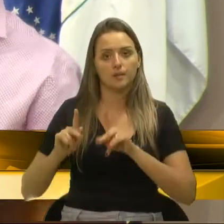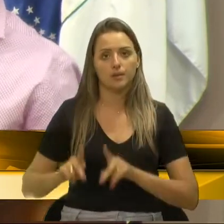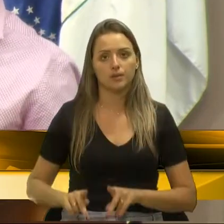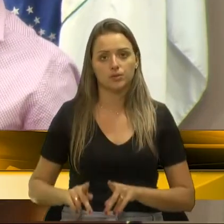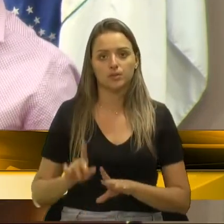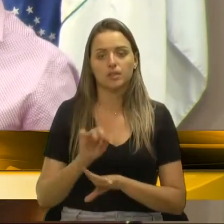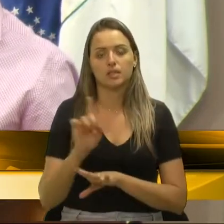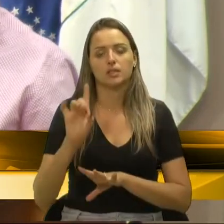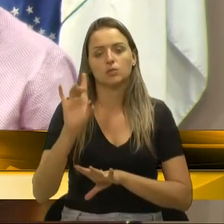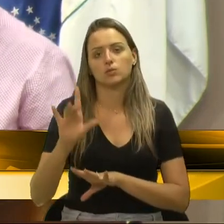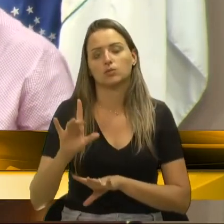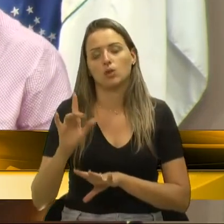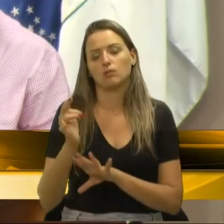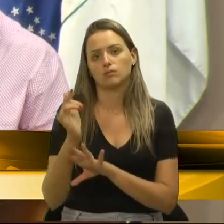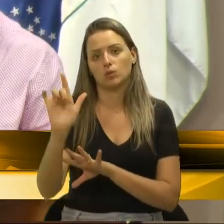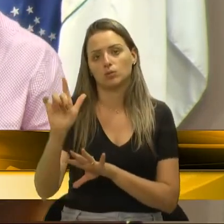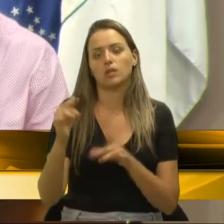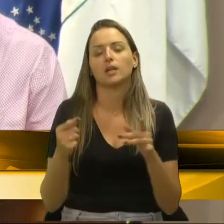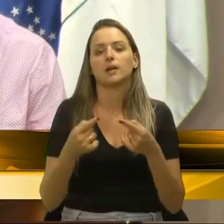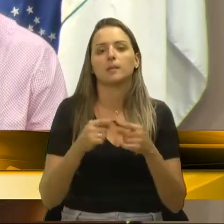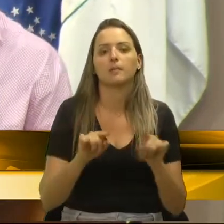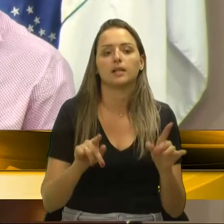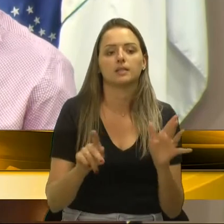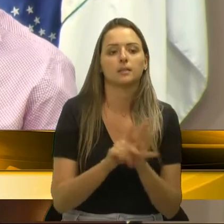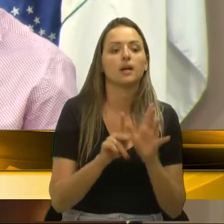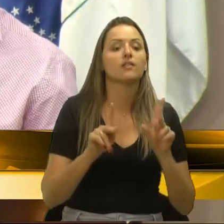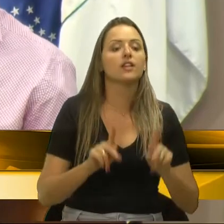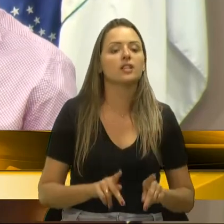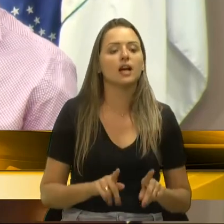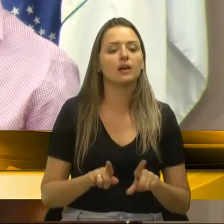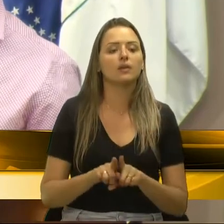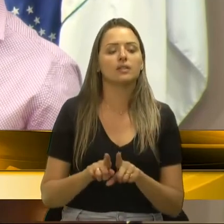lá na comunidade, como o próprio autor que me ajudou, o